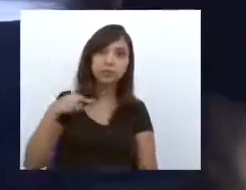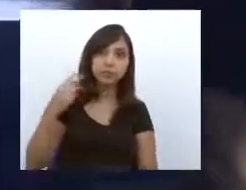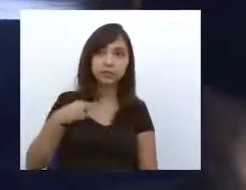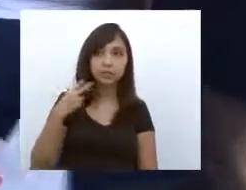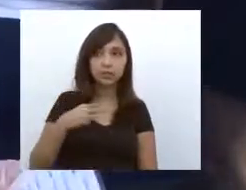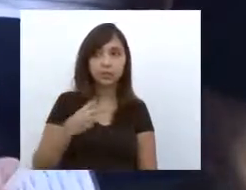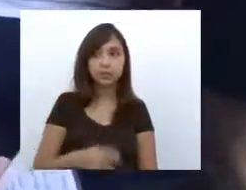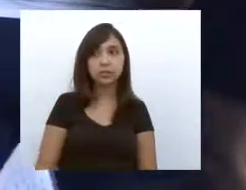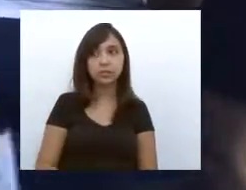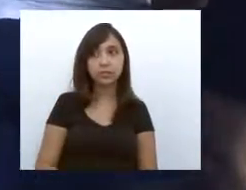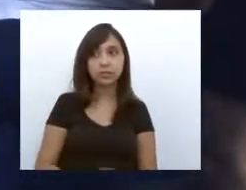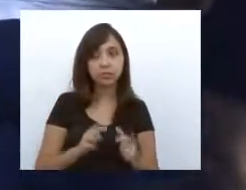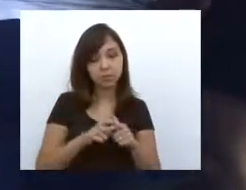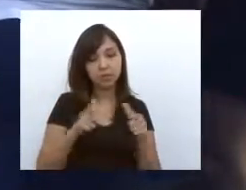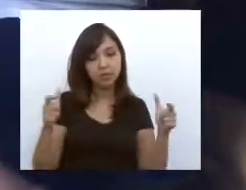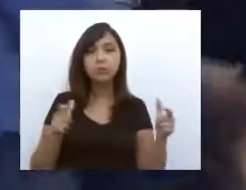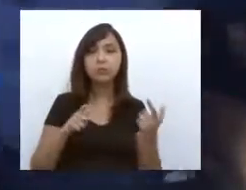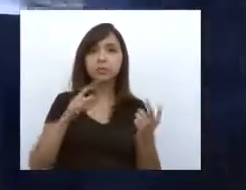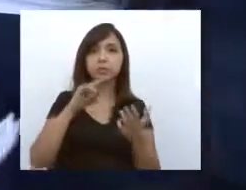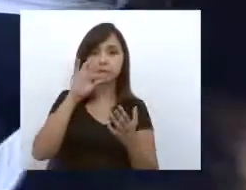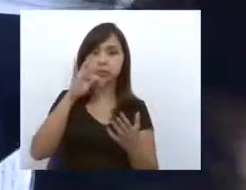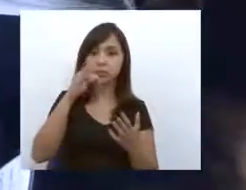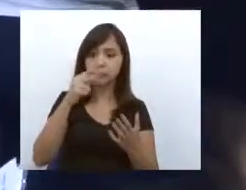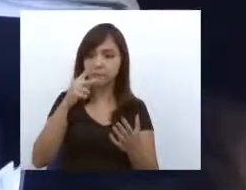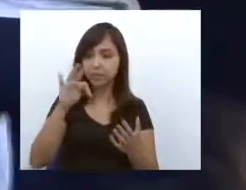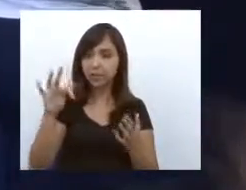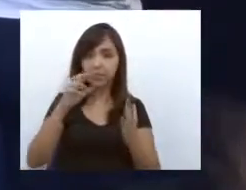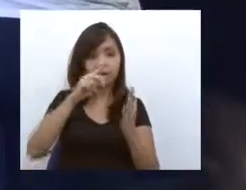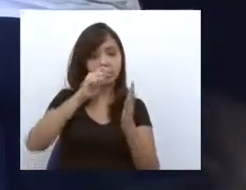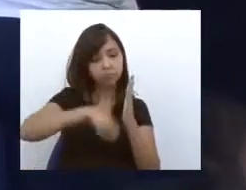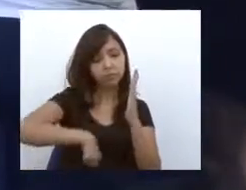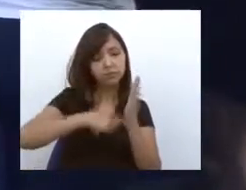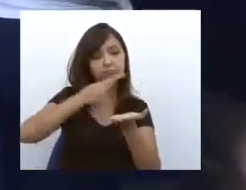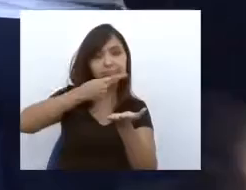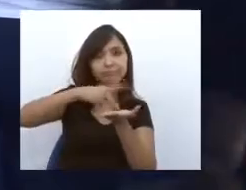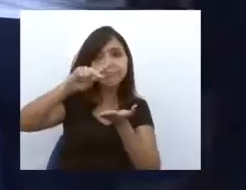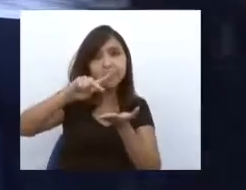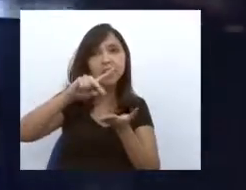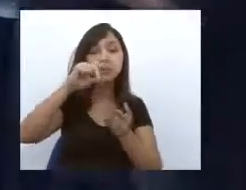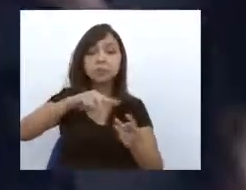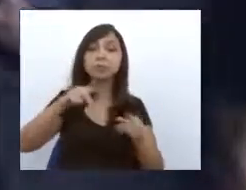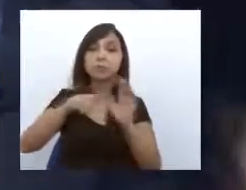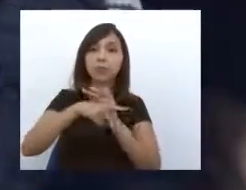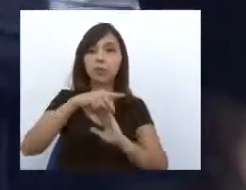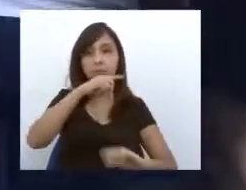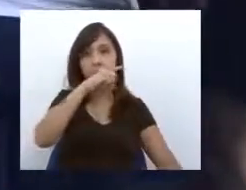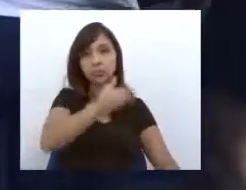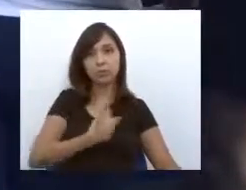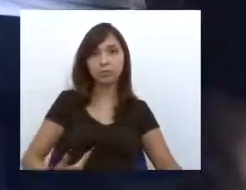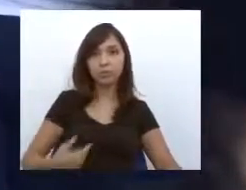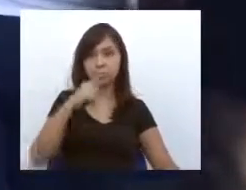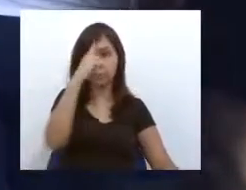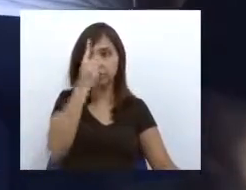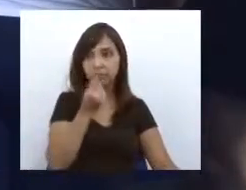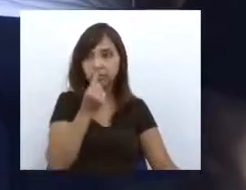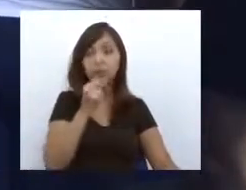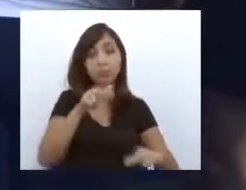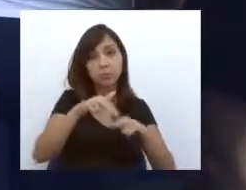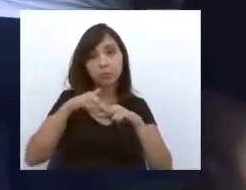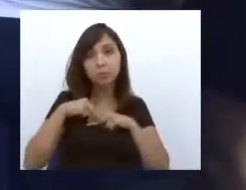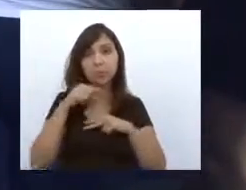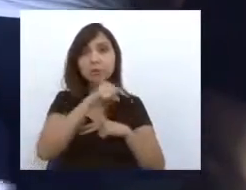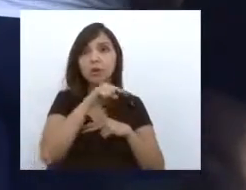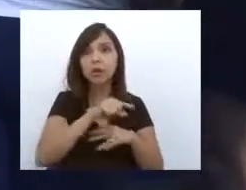maioria inclusive do PT, assinou uma moção de repúdio ao governador Geraldo Alckmin, justamente por conta